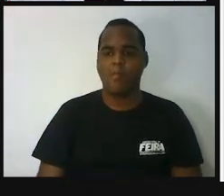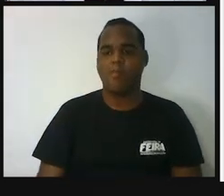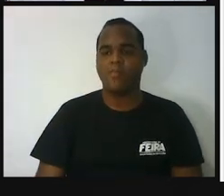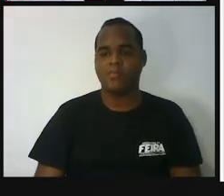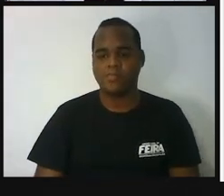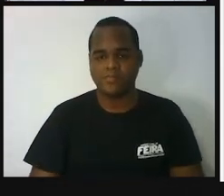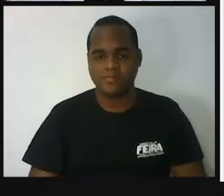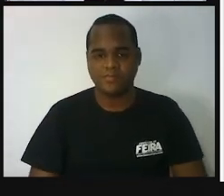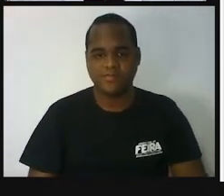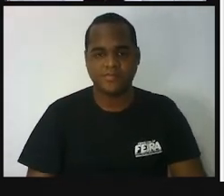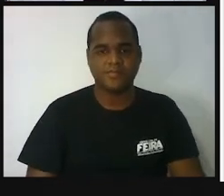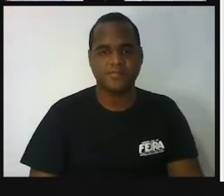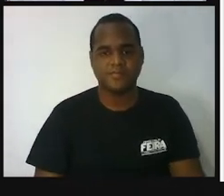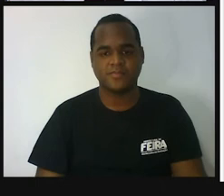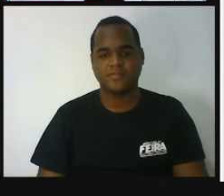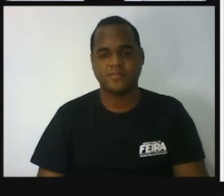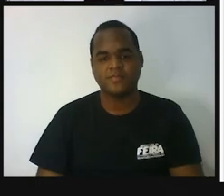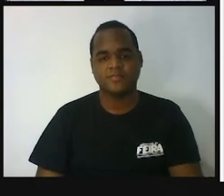108 graus.